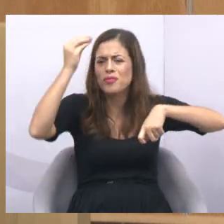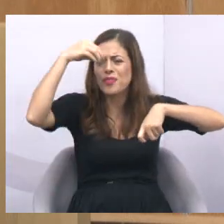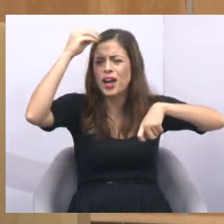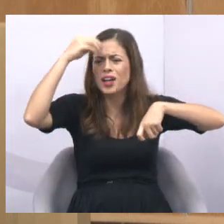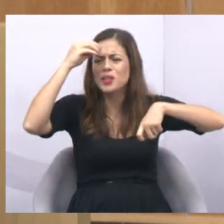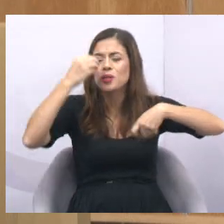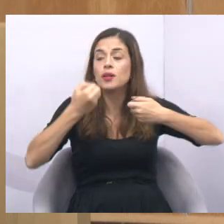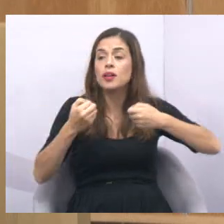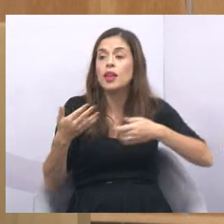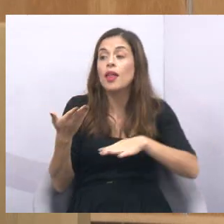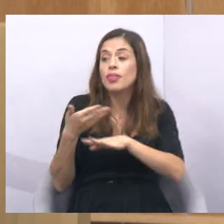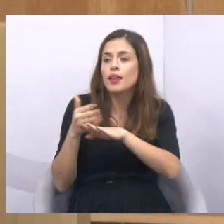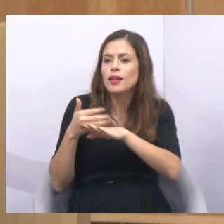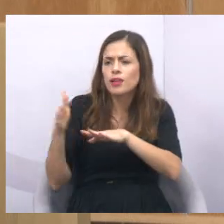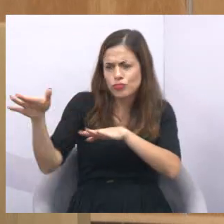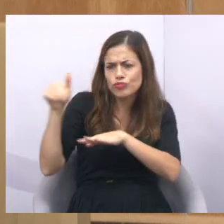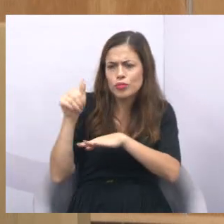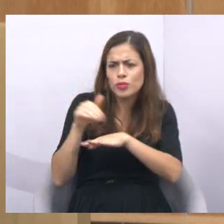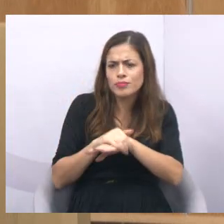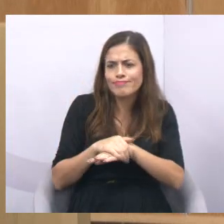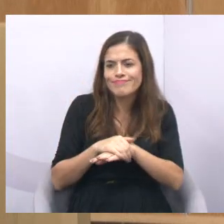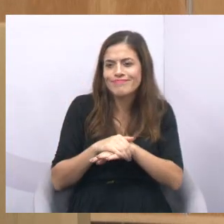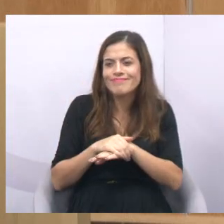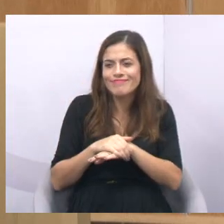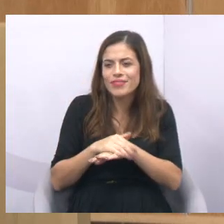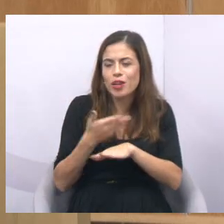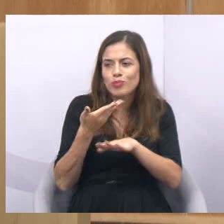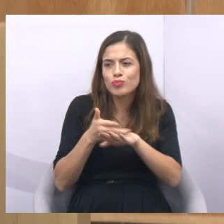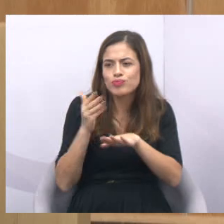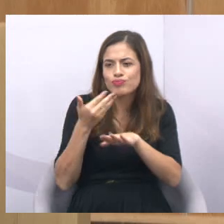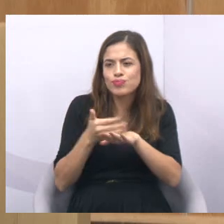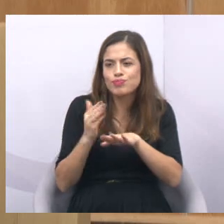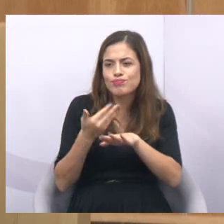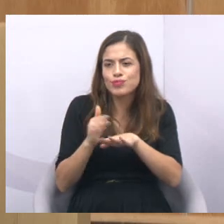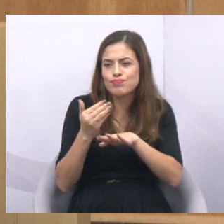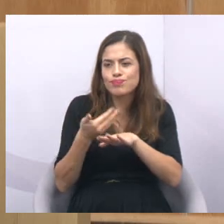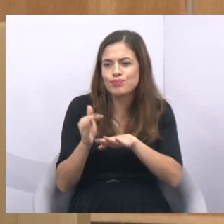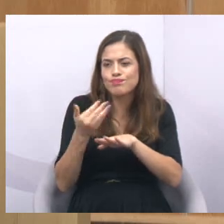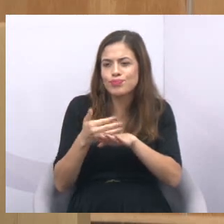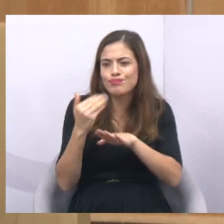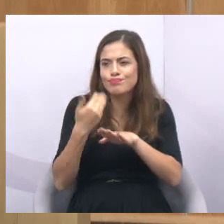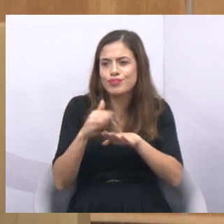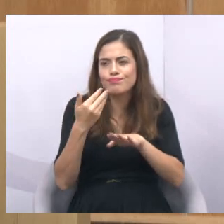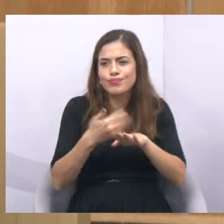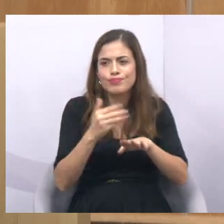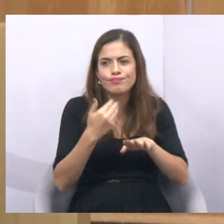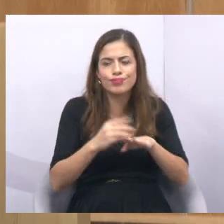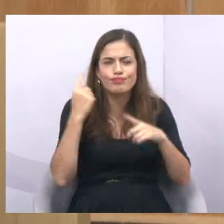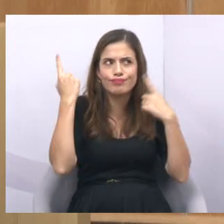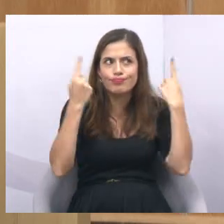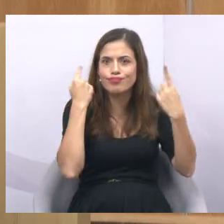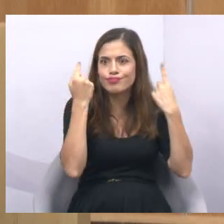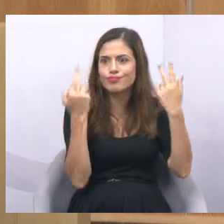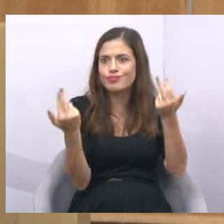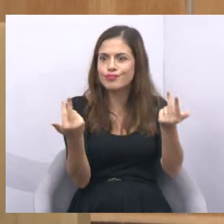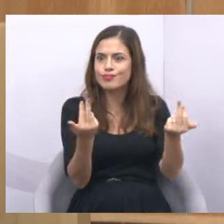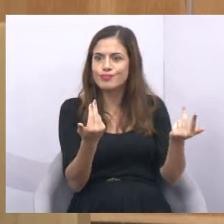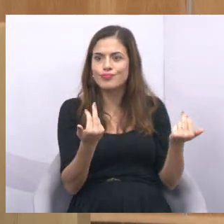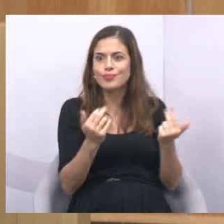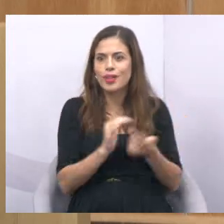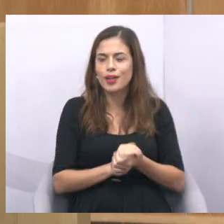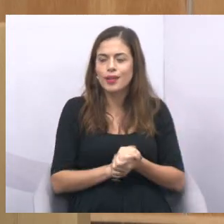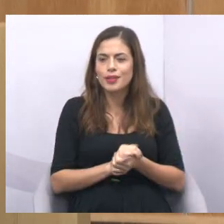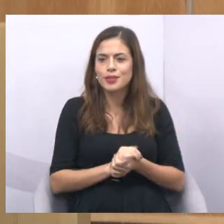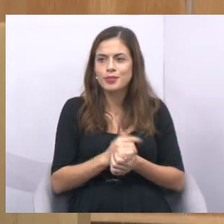tinha, ele me pegou e foi isso mesmo. E eu treinava me fez treinar que nem um maluco, né? Não